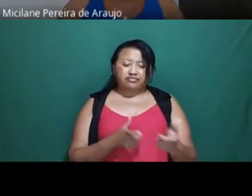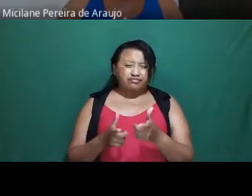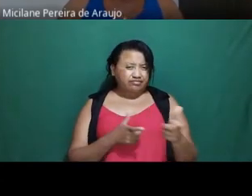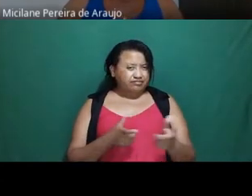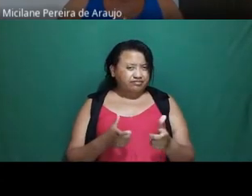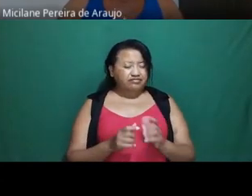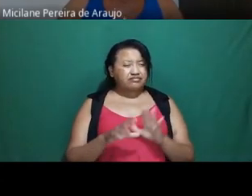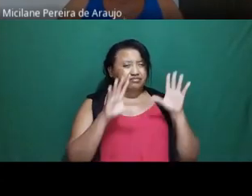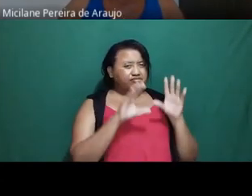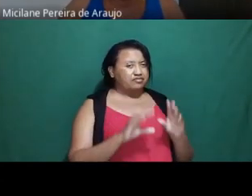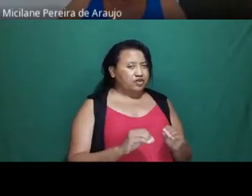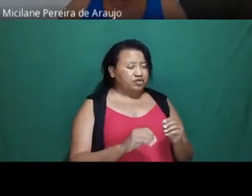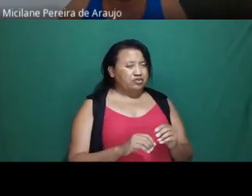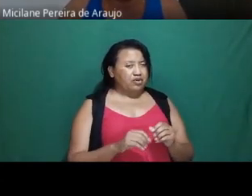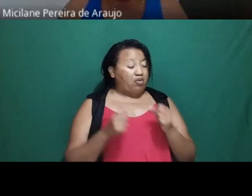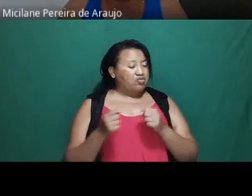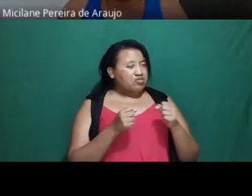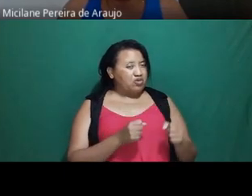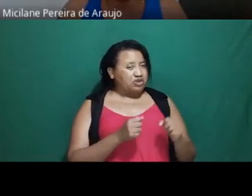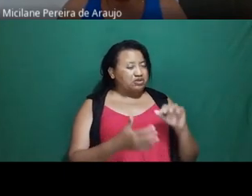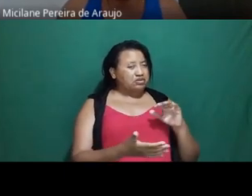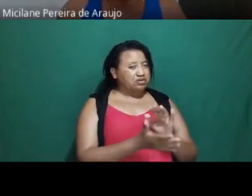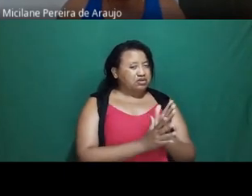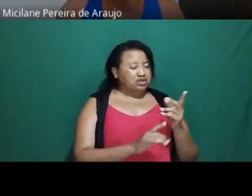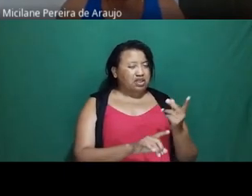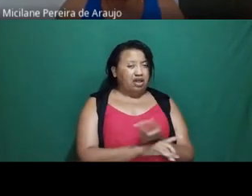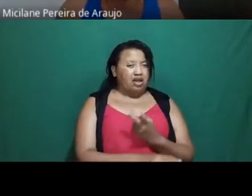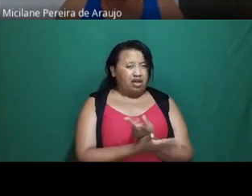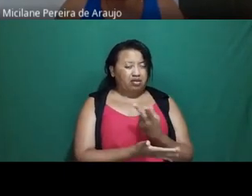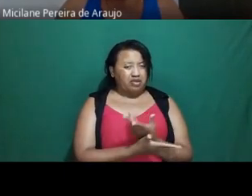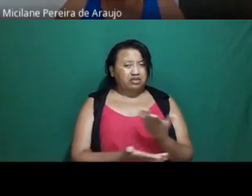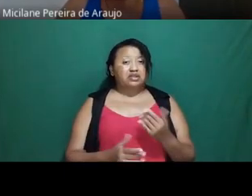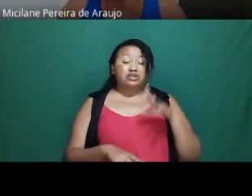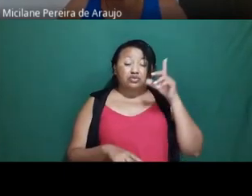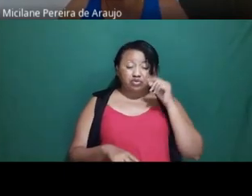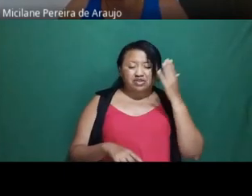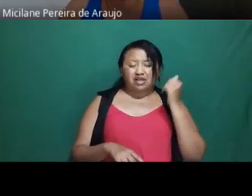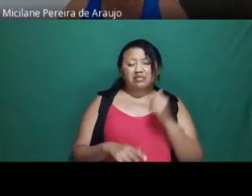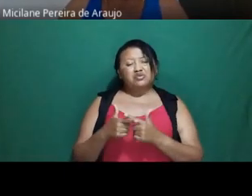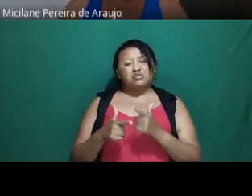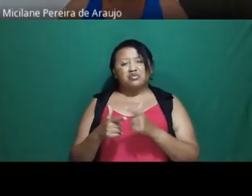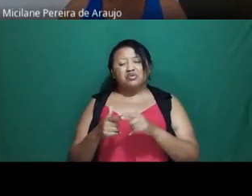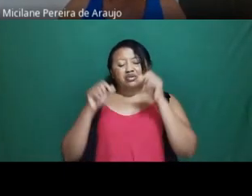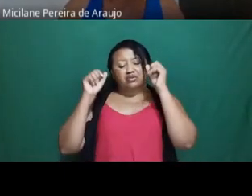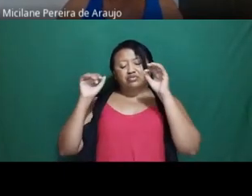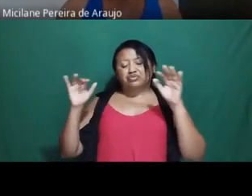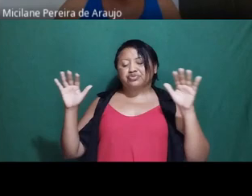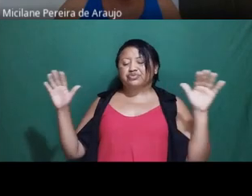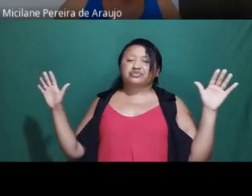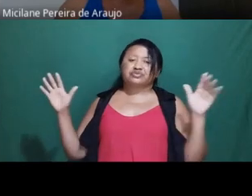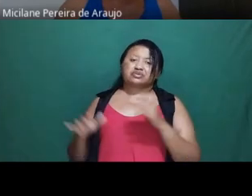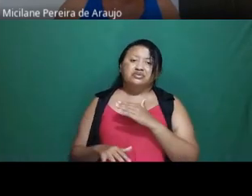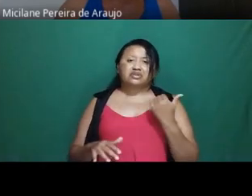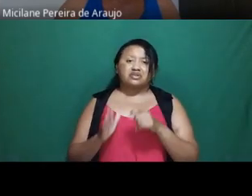noite pelo poder de aniquilamento que encerra e sabes que dormindo os problemas tive espéciem de morrer